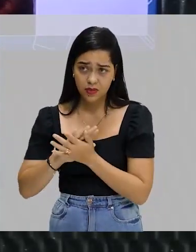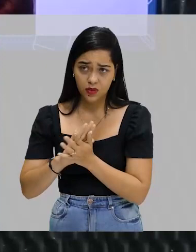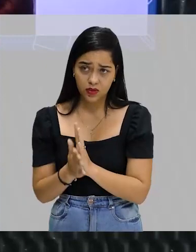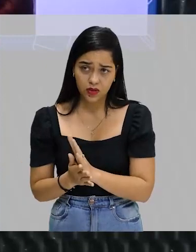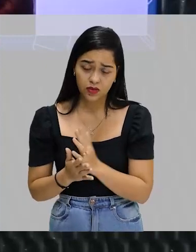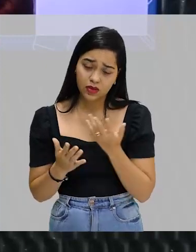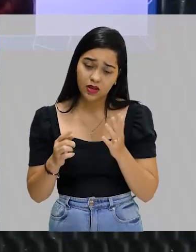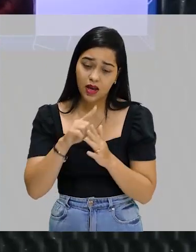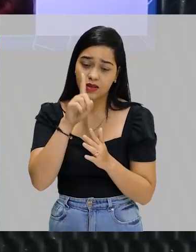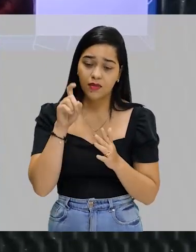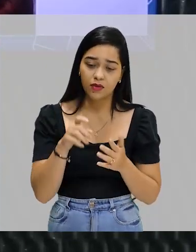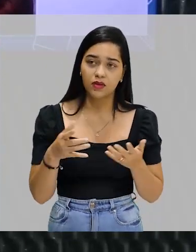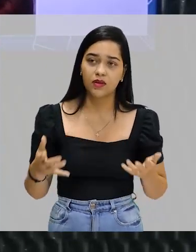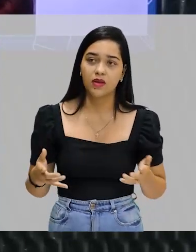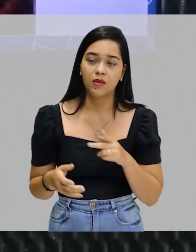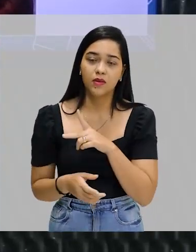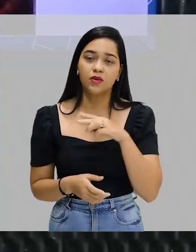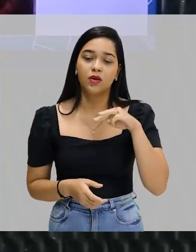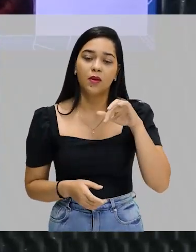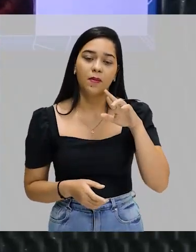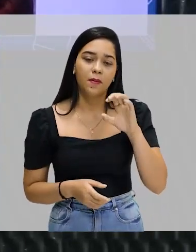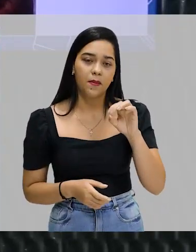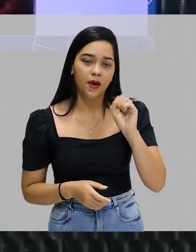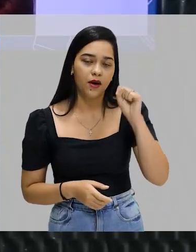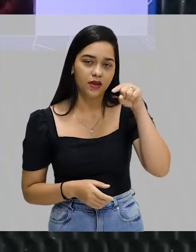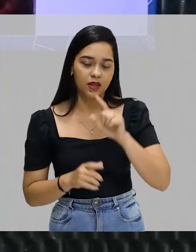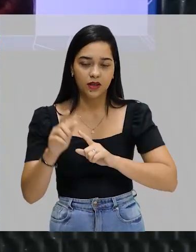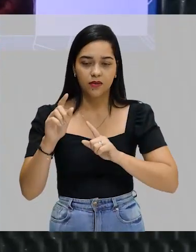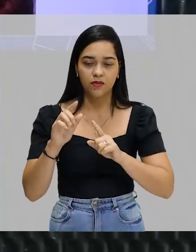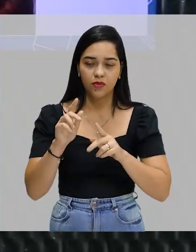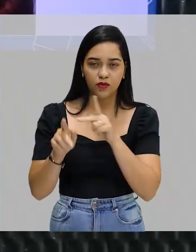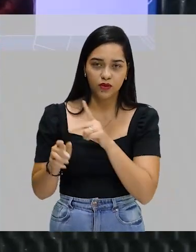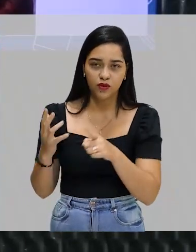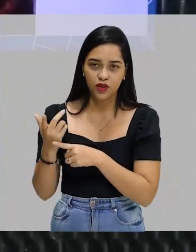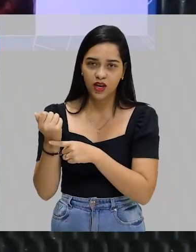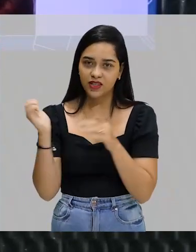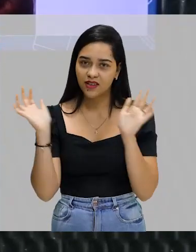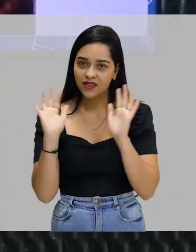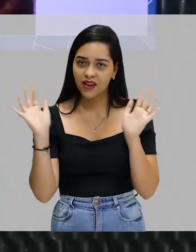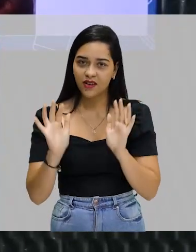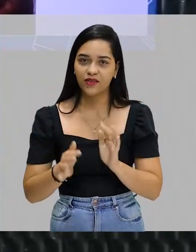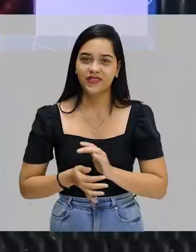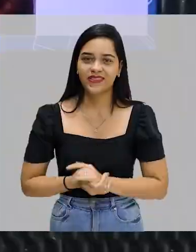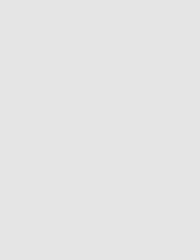Vou deixar as indagações para vocês. Professor Marcos Dominici aqui, professor de arte. Fui.